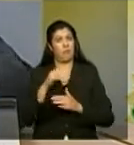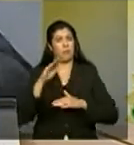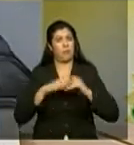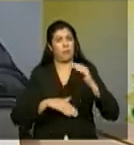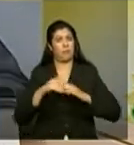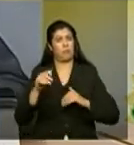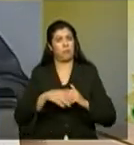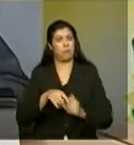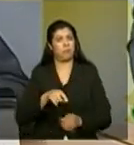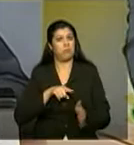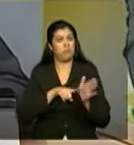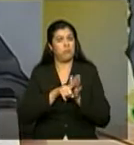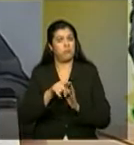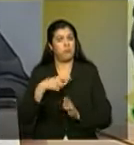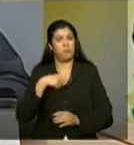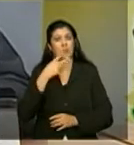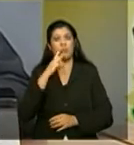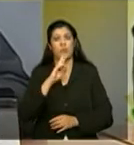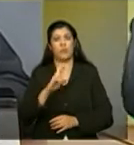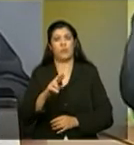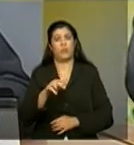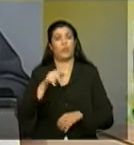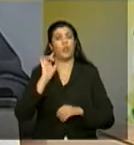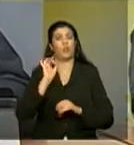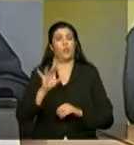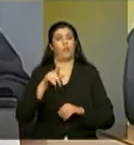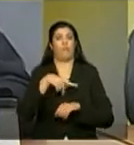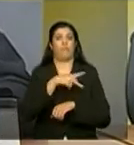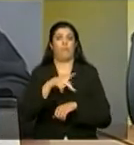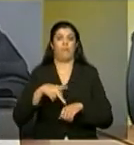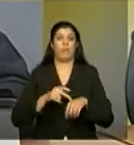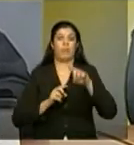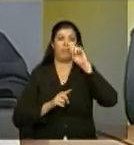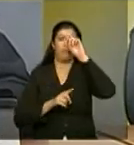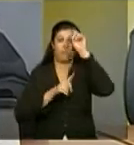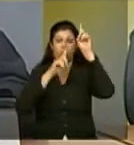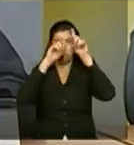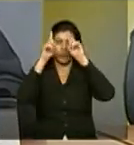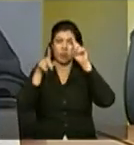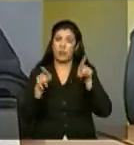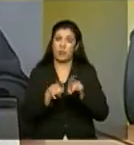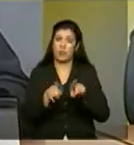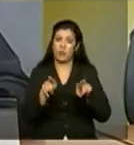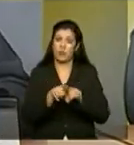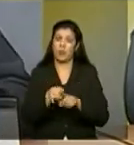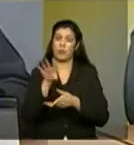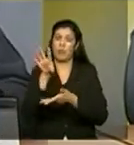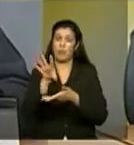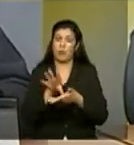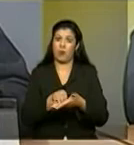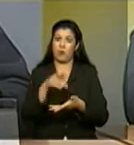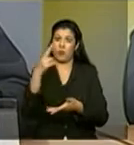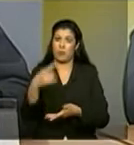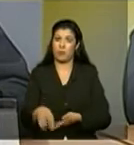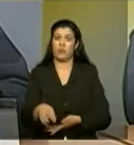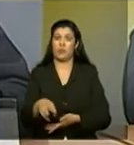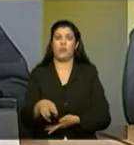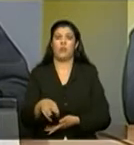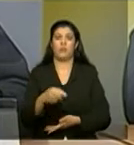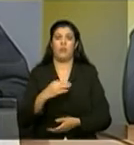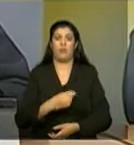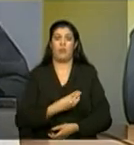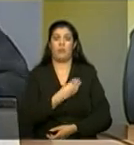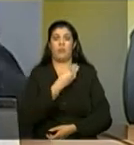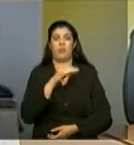democrático o que for isso quinta também é repetido pela cabeça dele salvatti